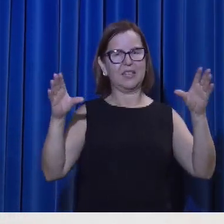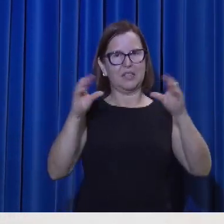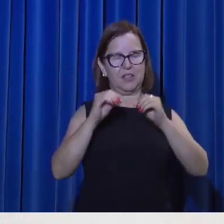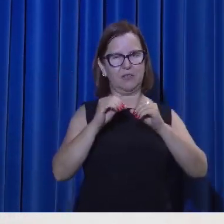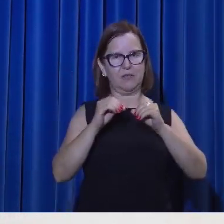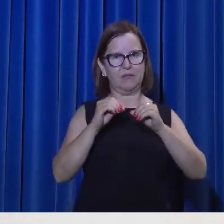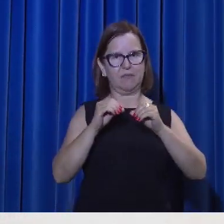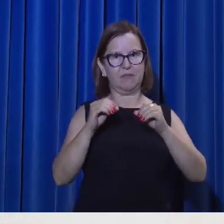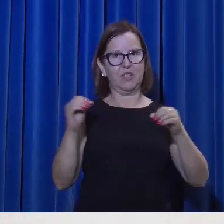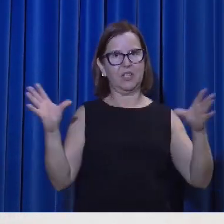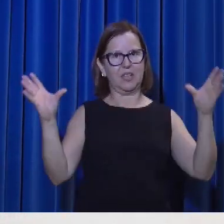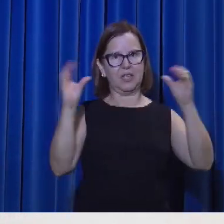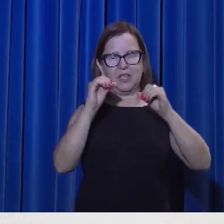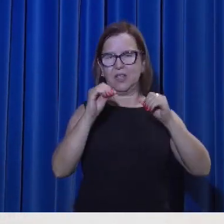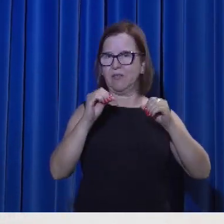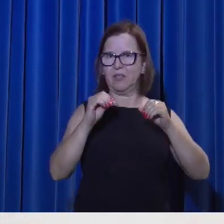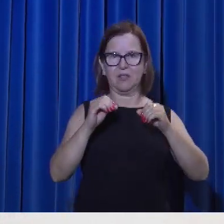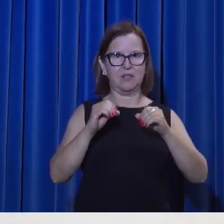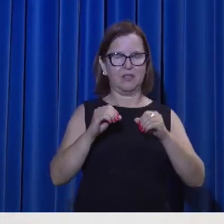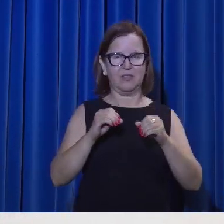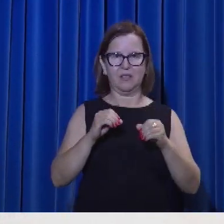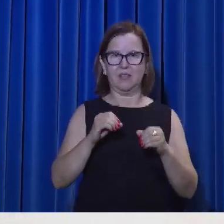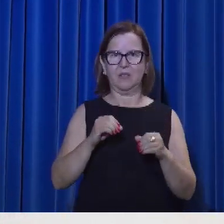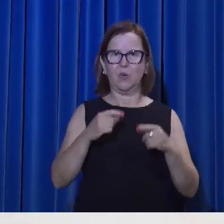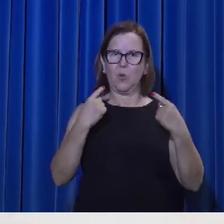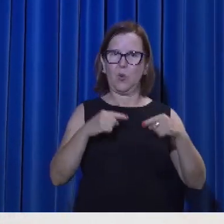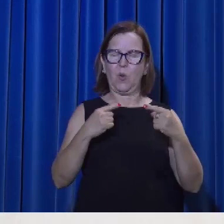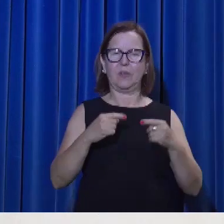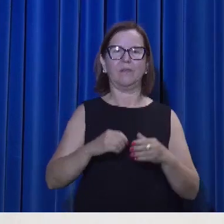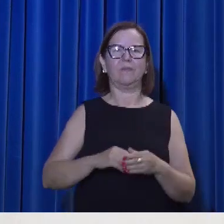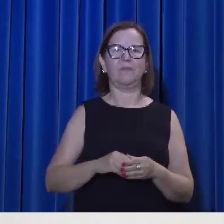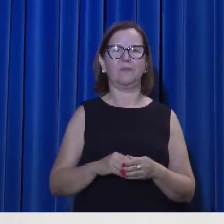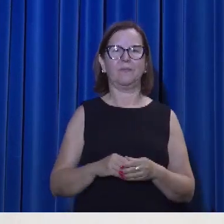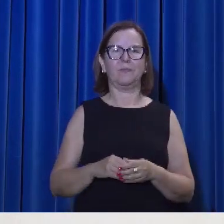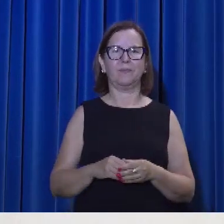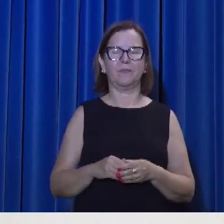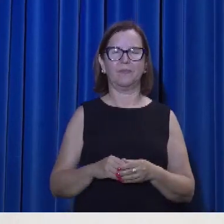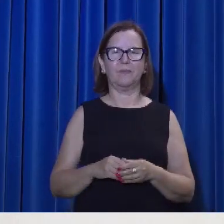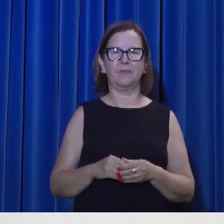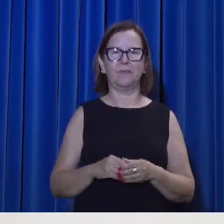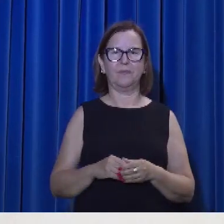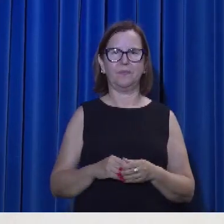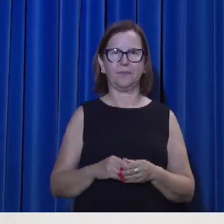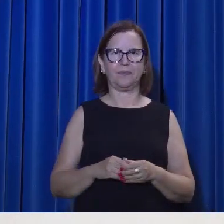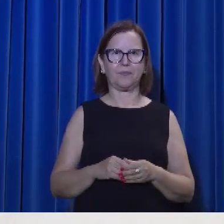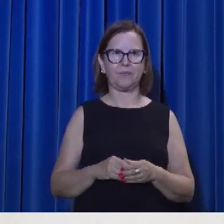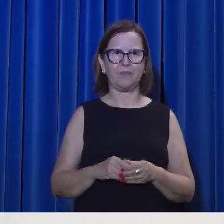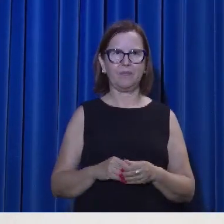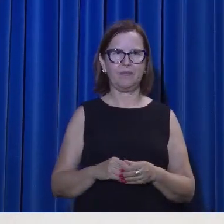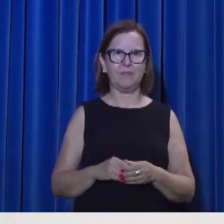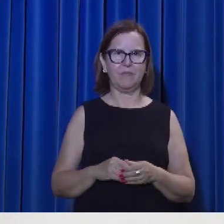as trevas não prevaleceram contra ela. As trevas não absorveram.